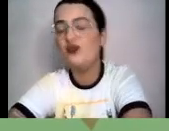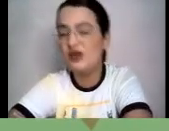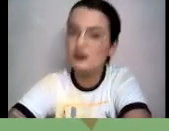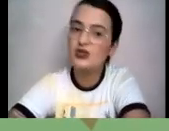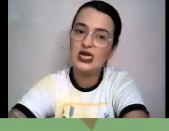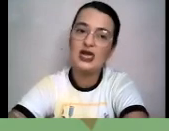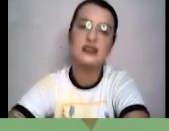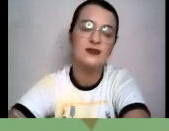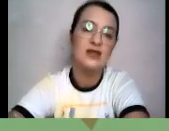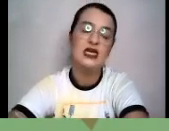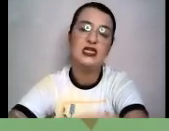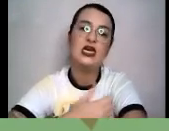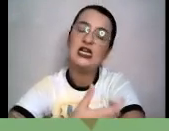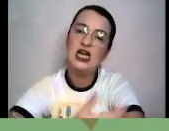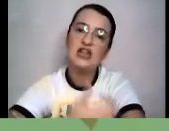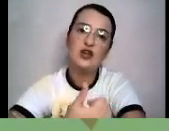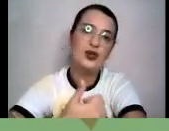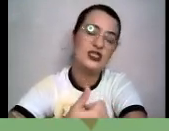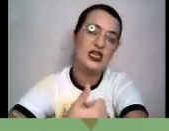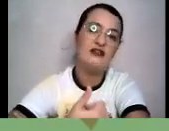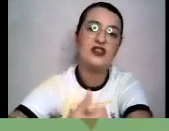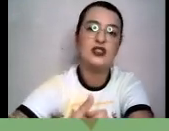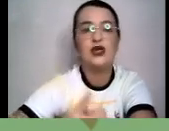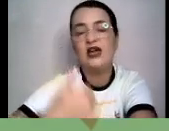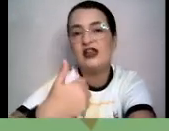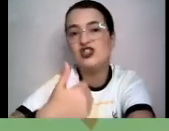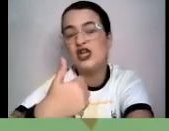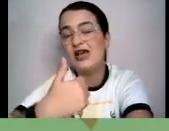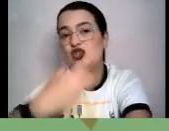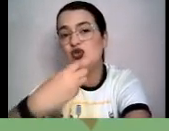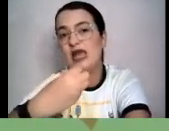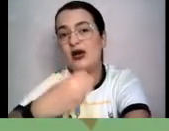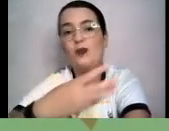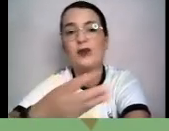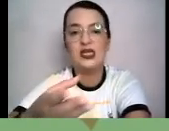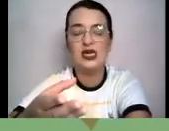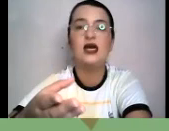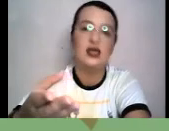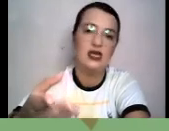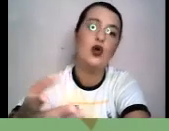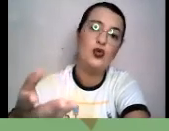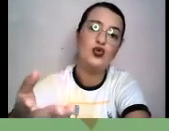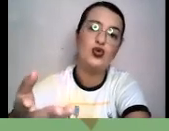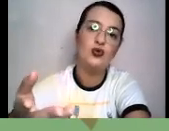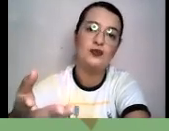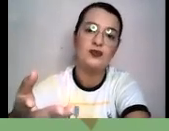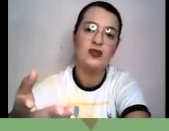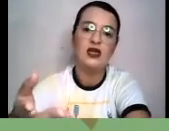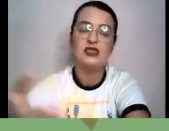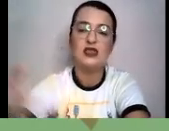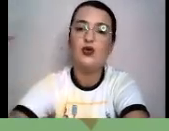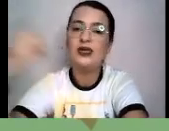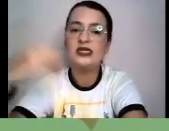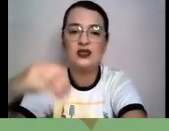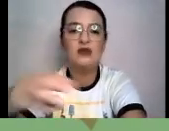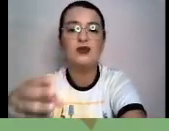dos conflitos mundiais. Então, a geopolítica, ela vai fazer o quê? Ela vai ajudar a compreender, né, o mundo.